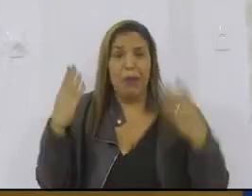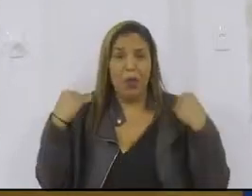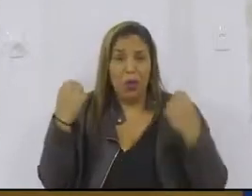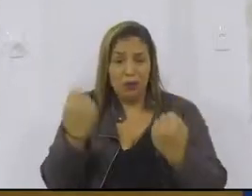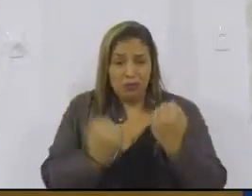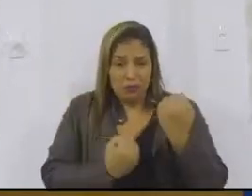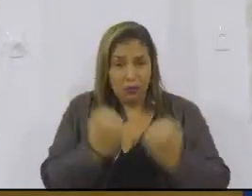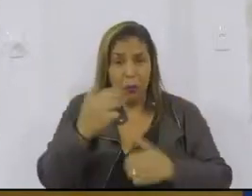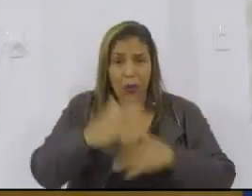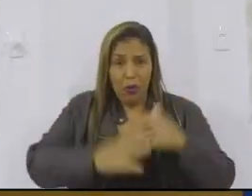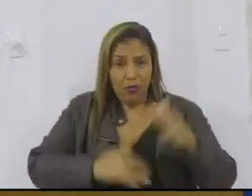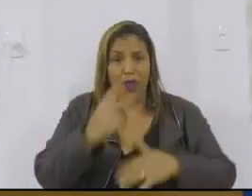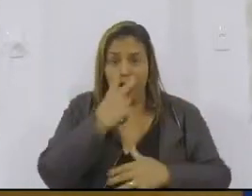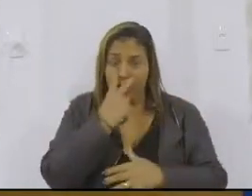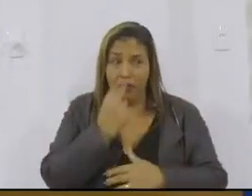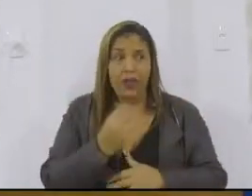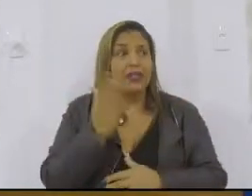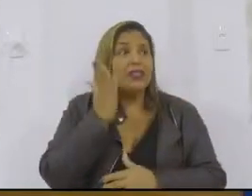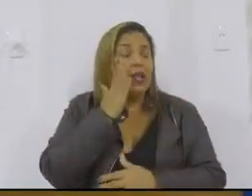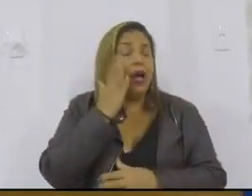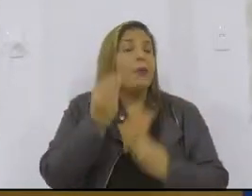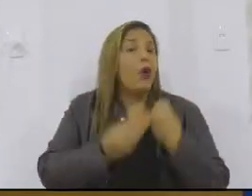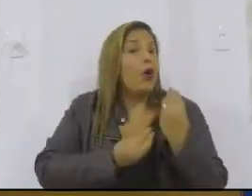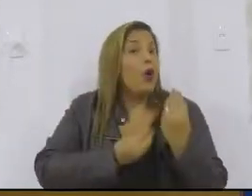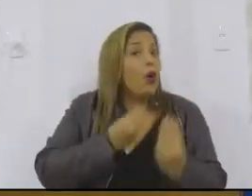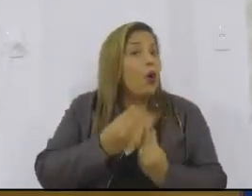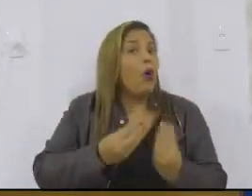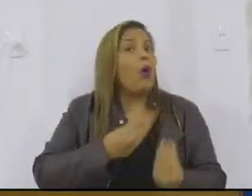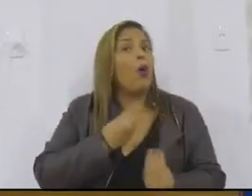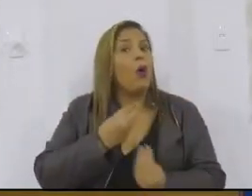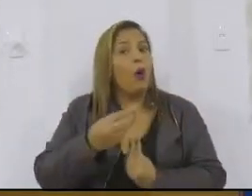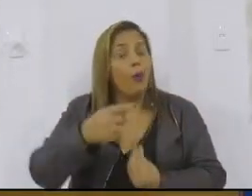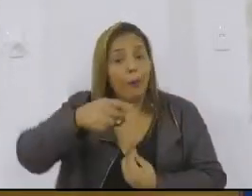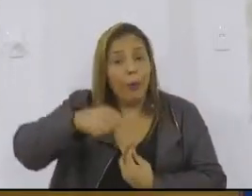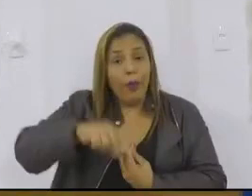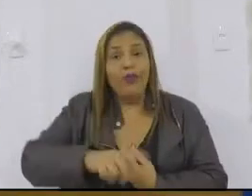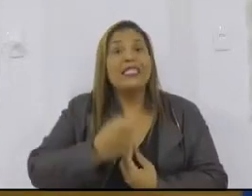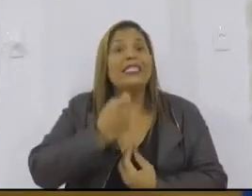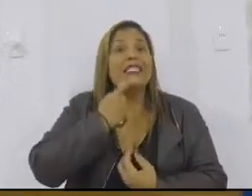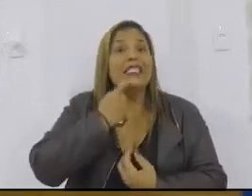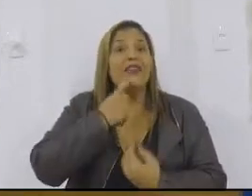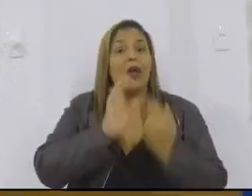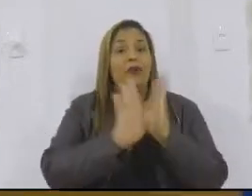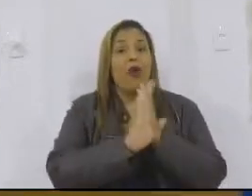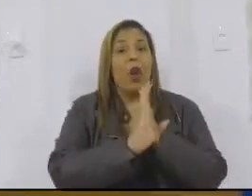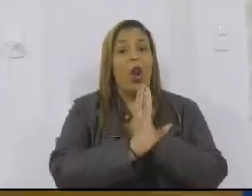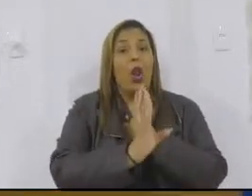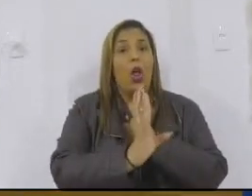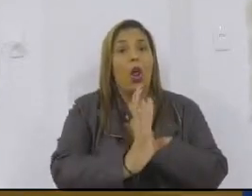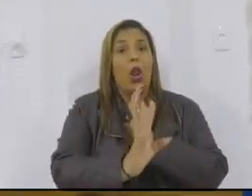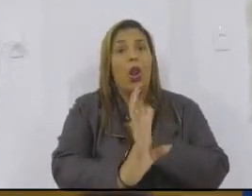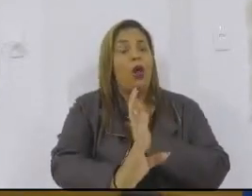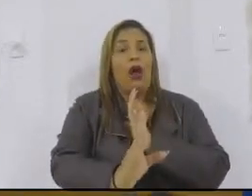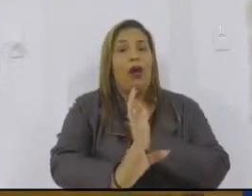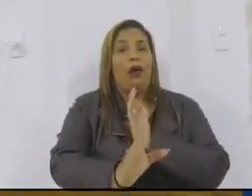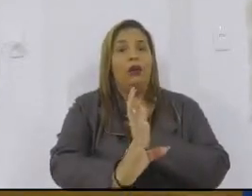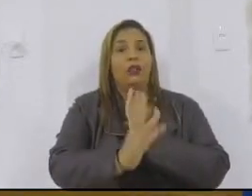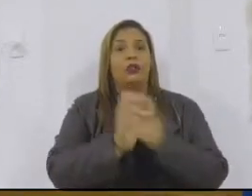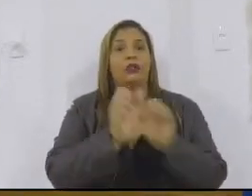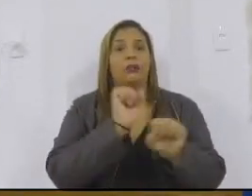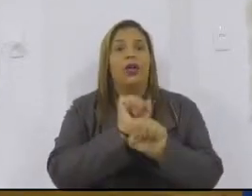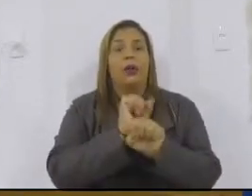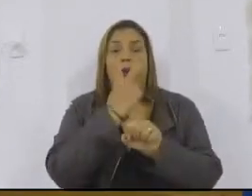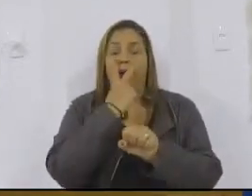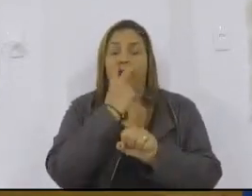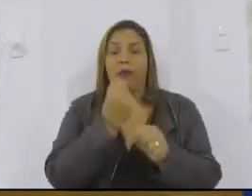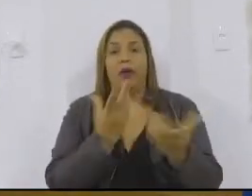sei muito bem o que o pessoal do Pinguá passa. Quando chega sexta-feira lá embaixo, a fila é imensa, porque não dá conta. Então, quer